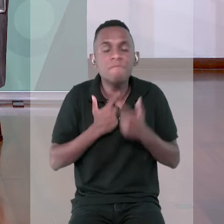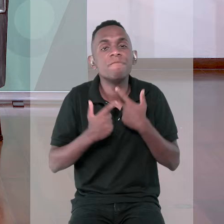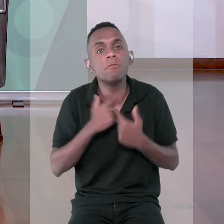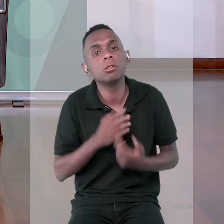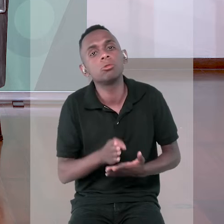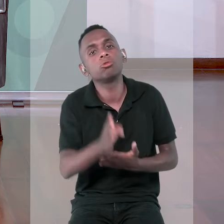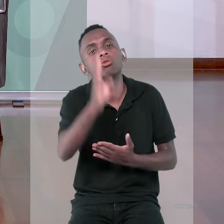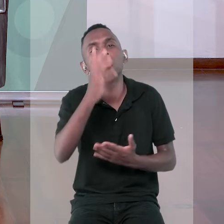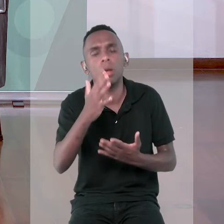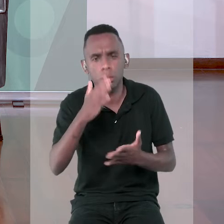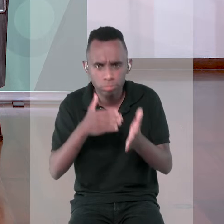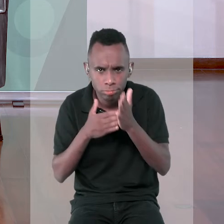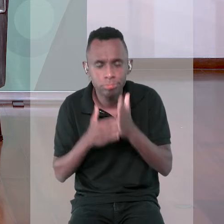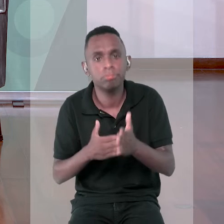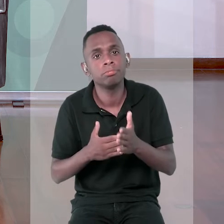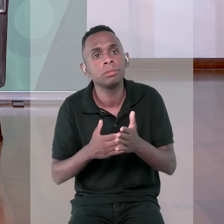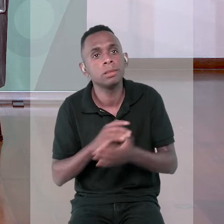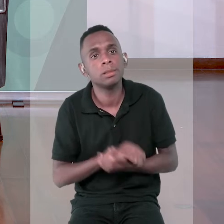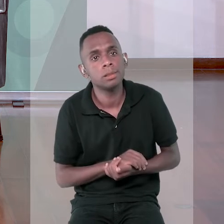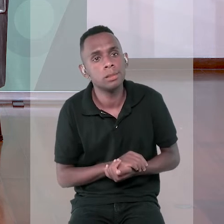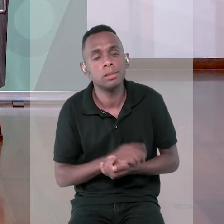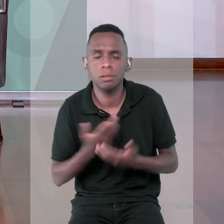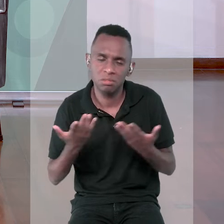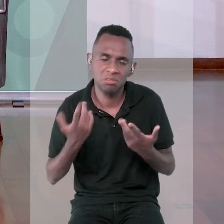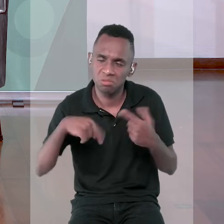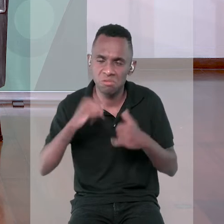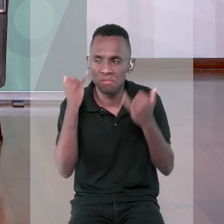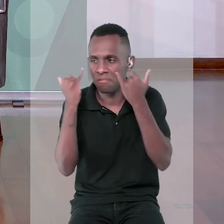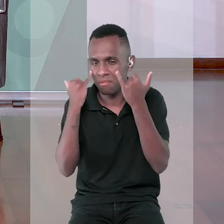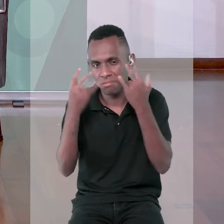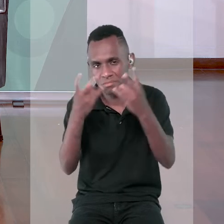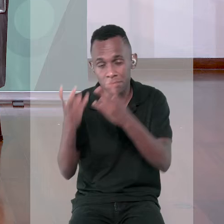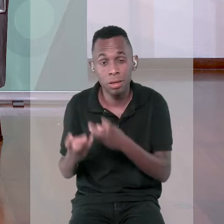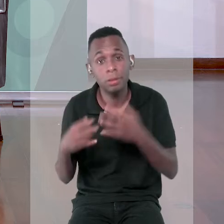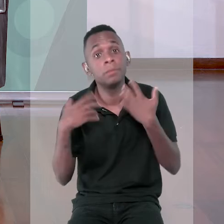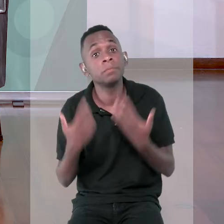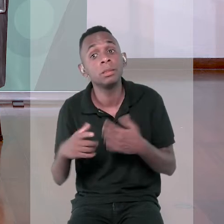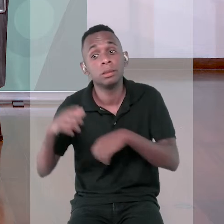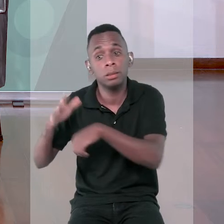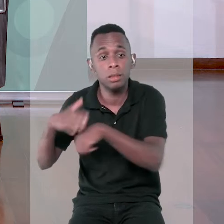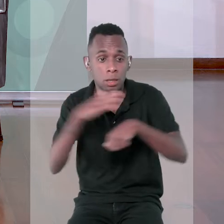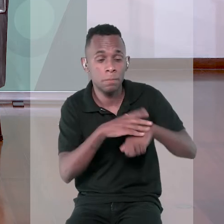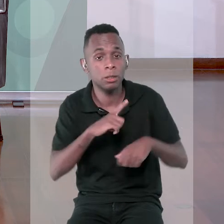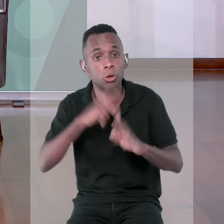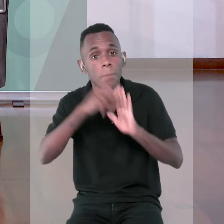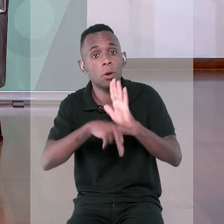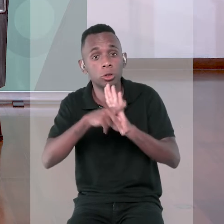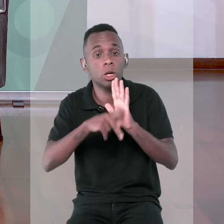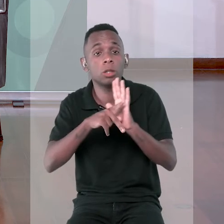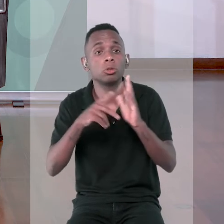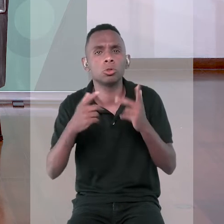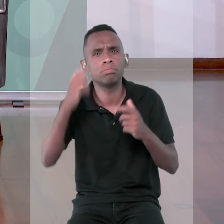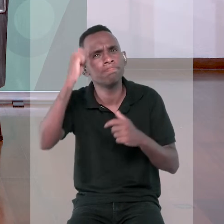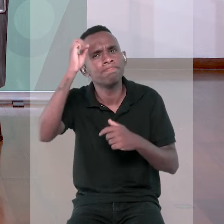vocação, eu quero ser fiel à minha essência, essa coisa toda que a gente escuta hoje, elas tinham um projeto coletivo, elas tinham